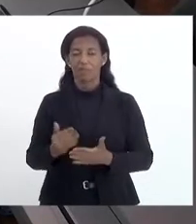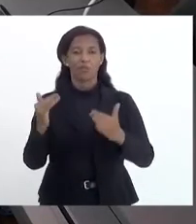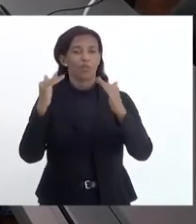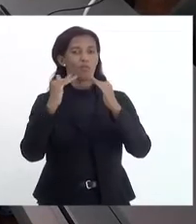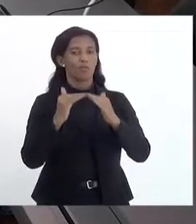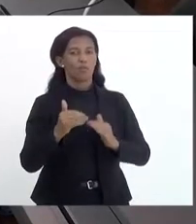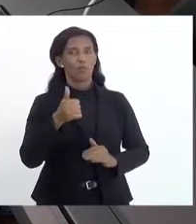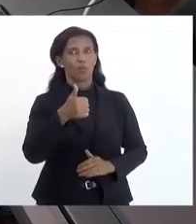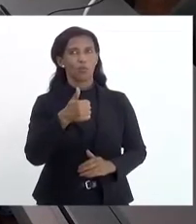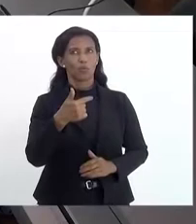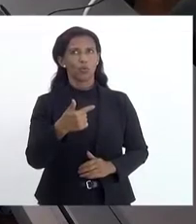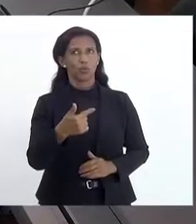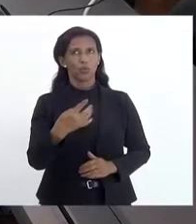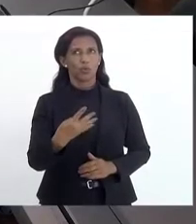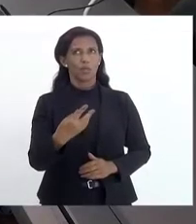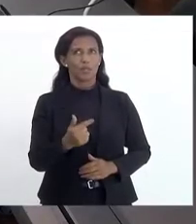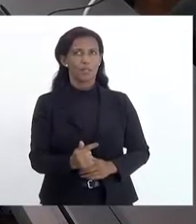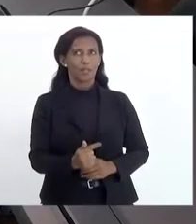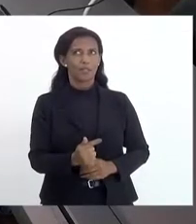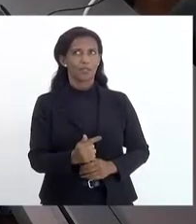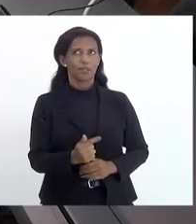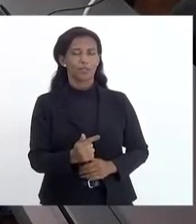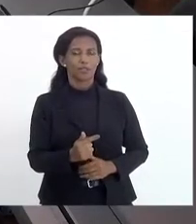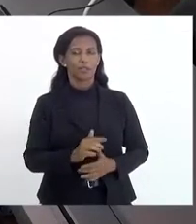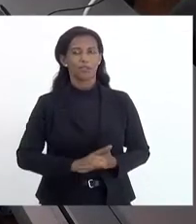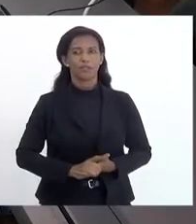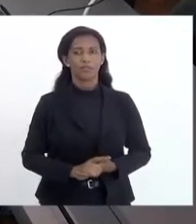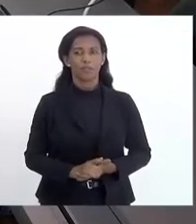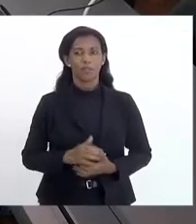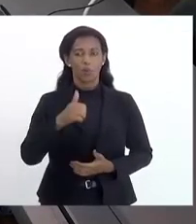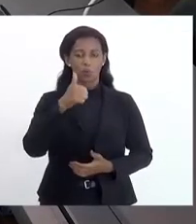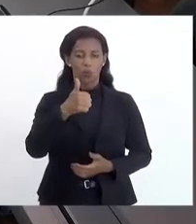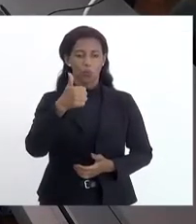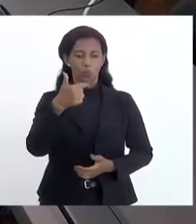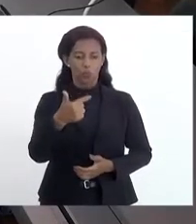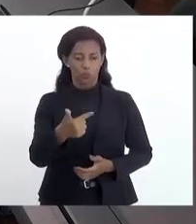Favorável 1, 2, 4, 7. Isso. 1, 2,